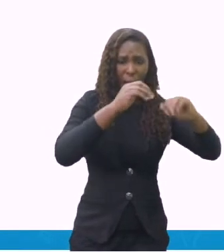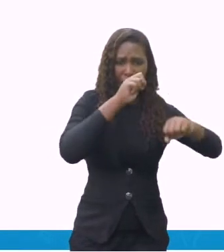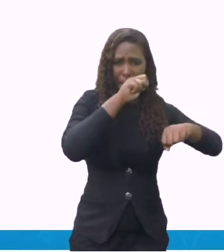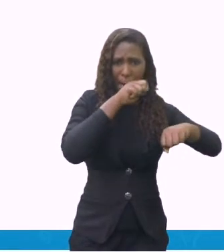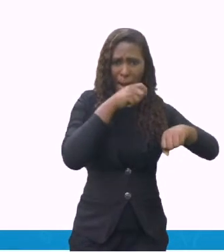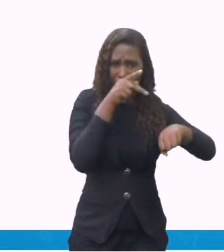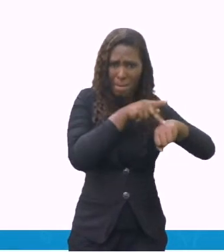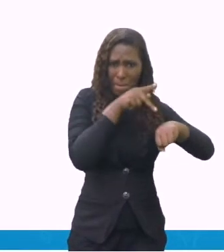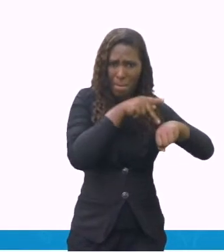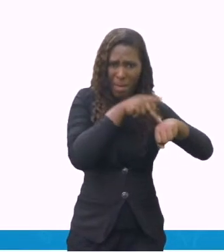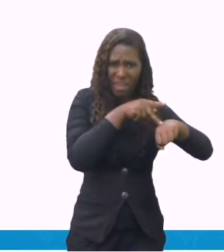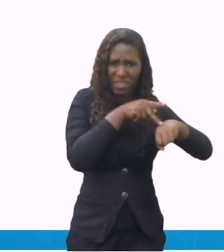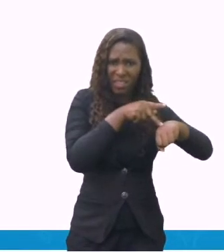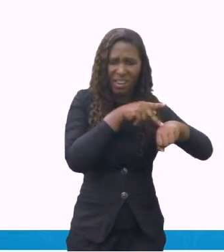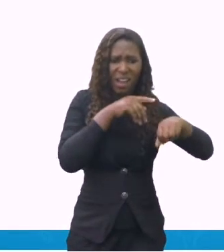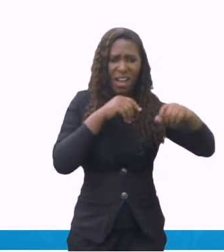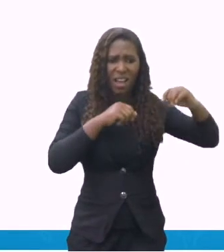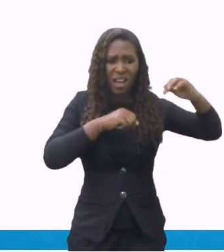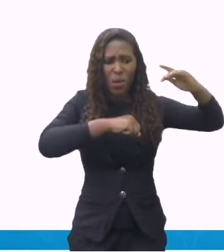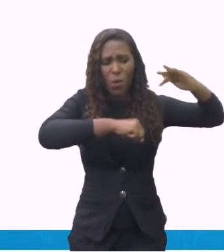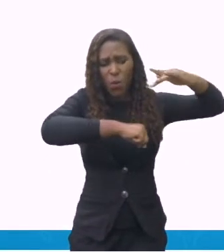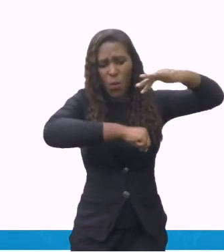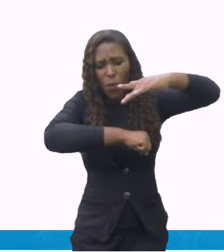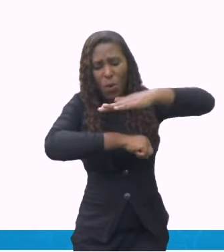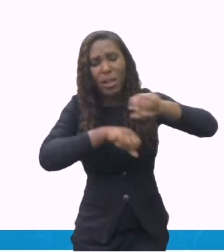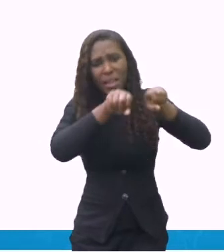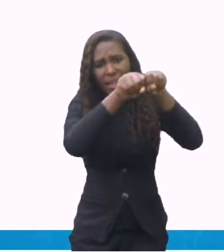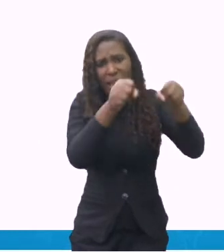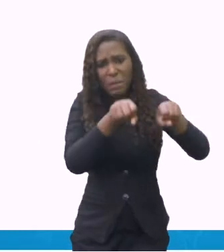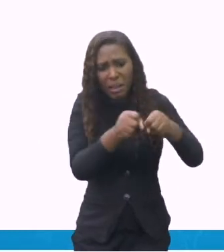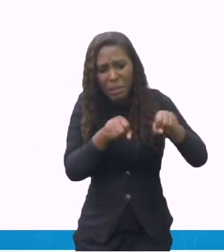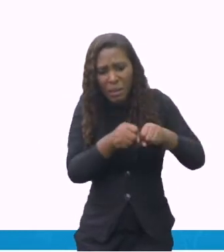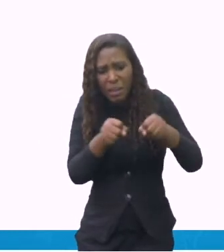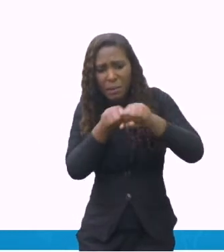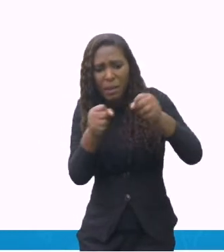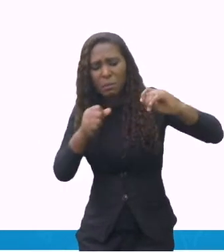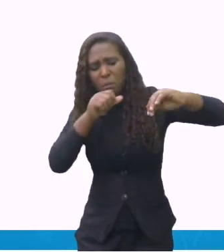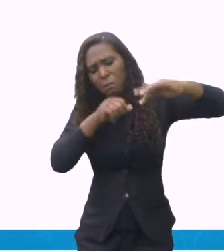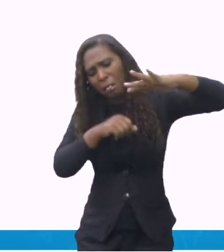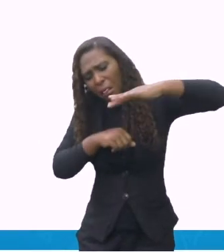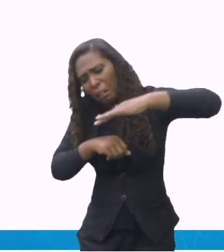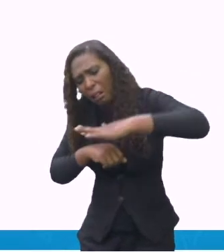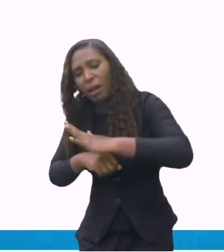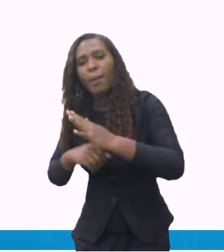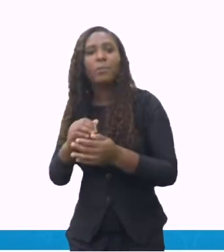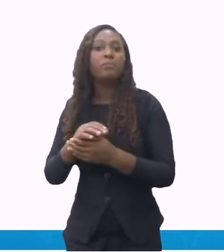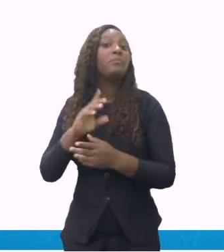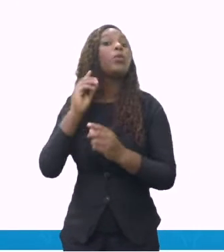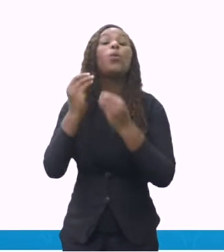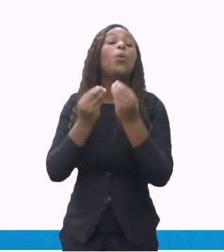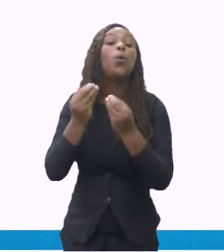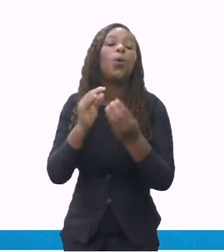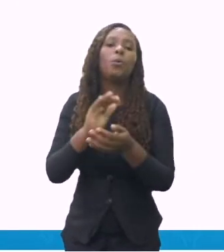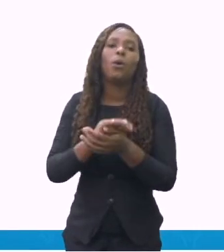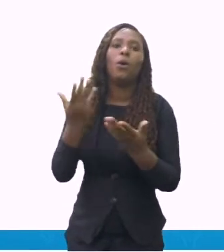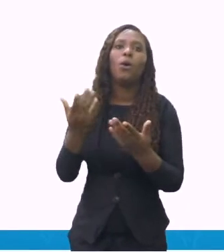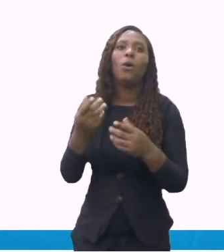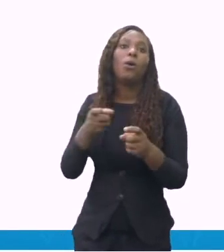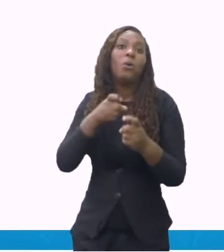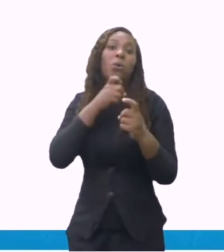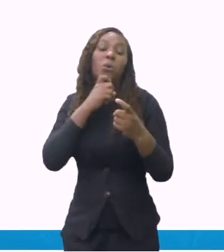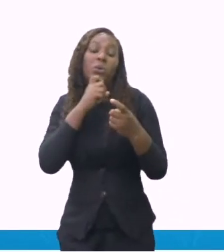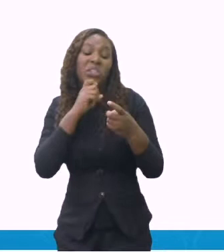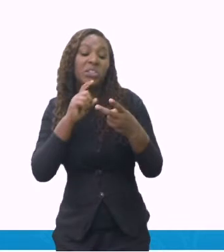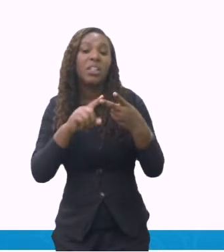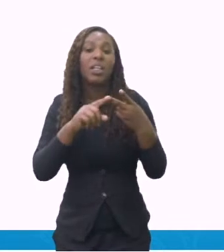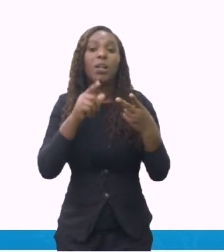vento, o gelo, a batida de água do mar, por exemplo, nas rochas próximas